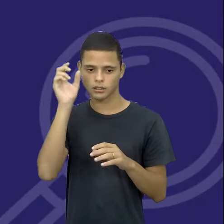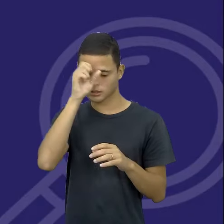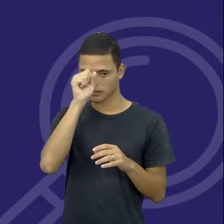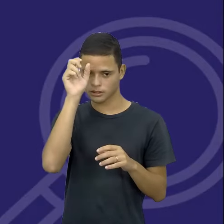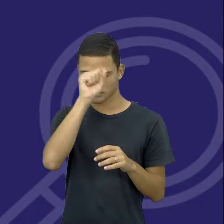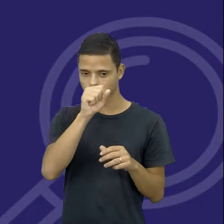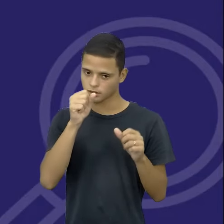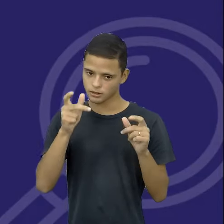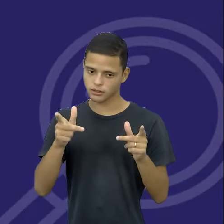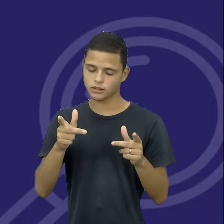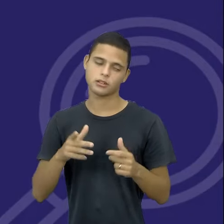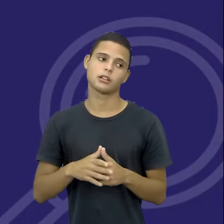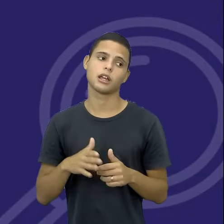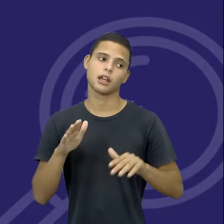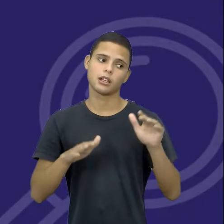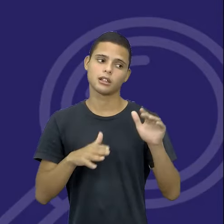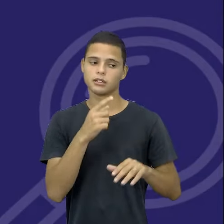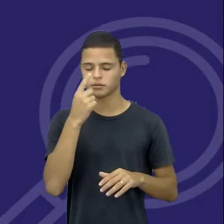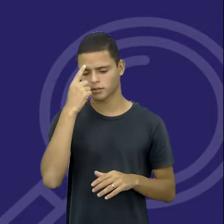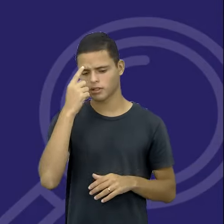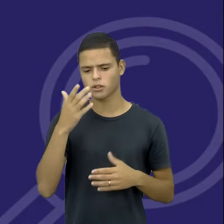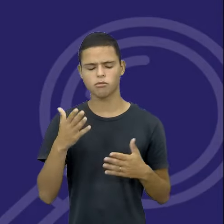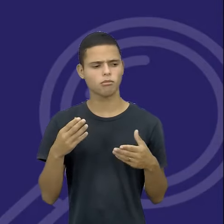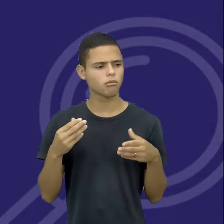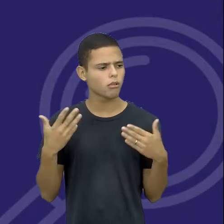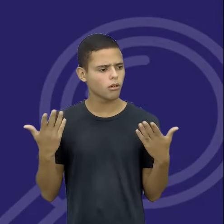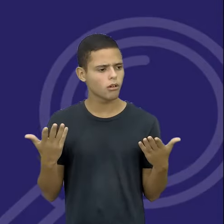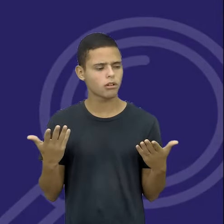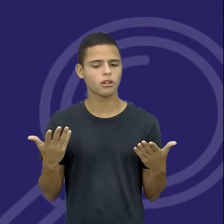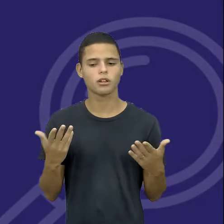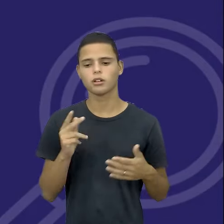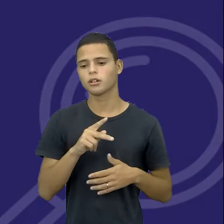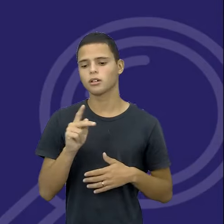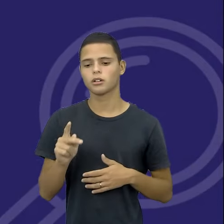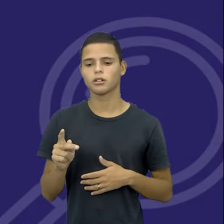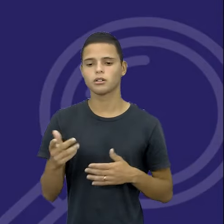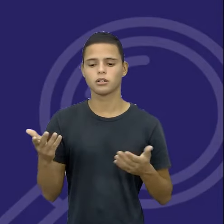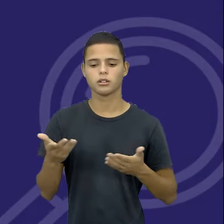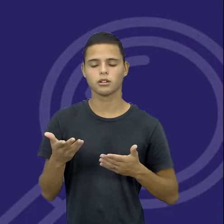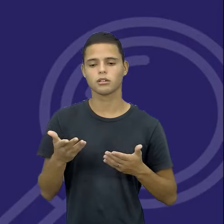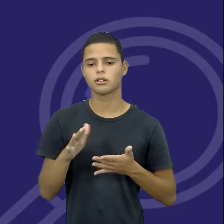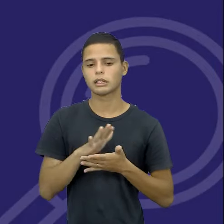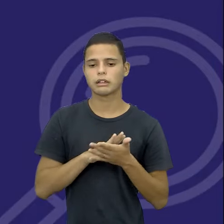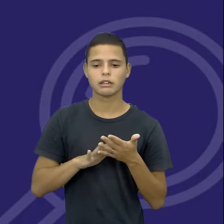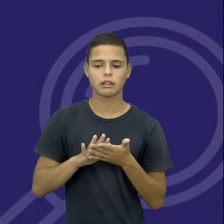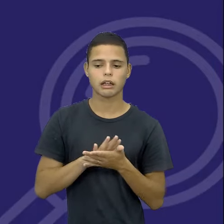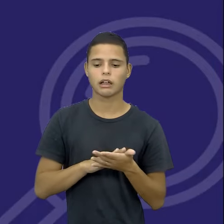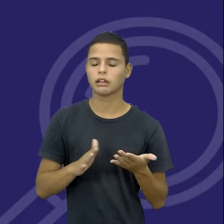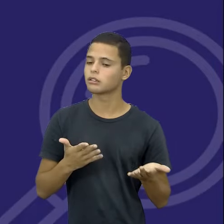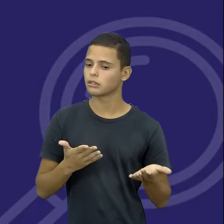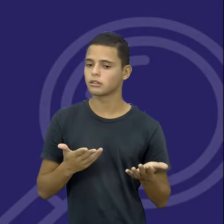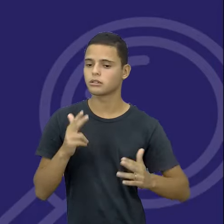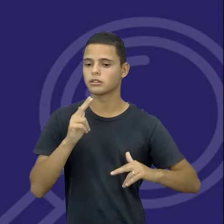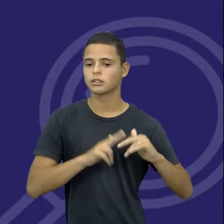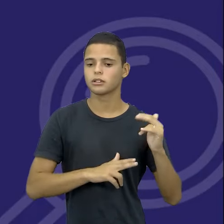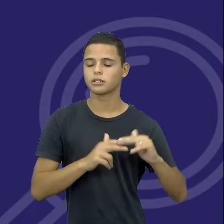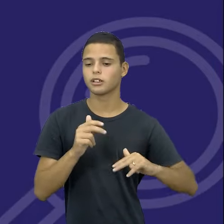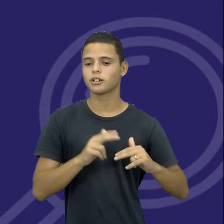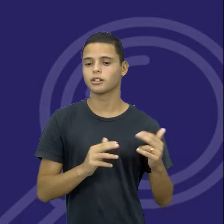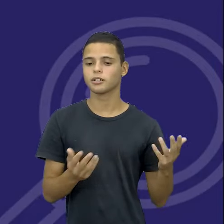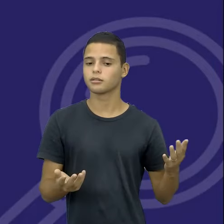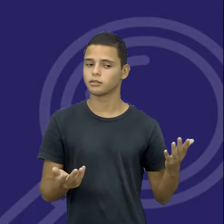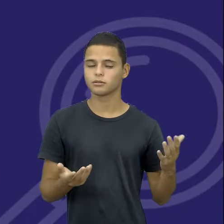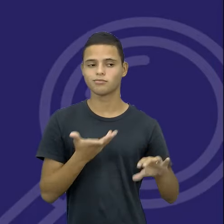tá? E aí eles falam, nossa, a professora dessa vez não trouxe algo, passou a matéria ali, né, que a gente costuma